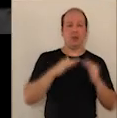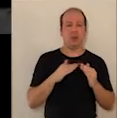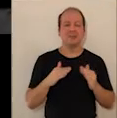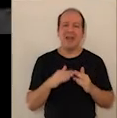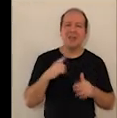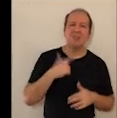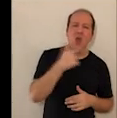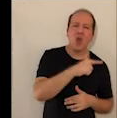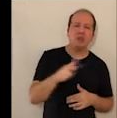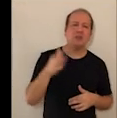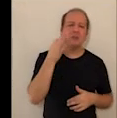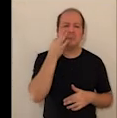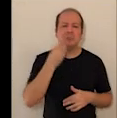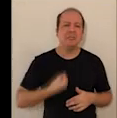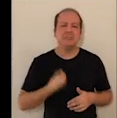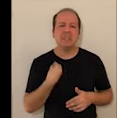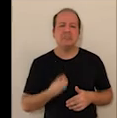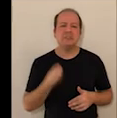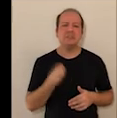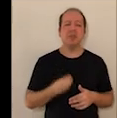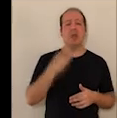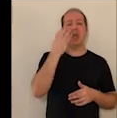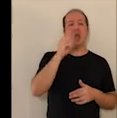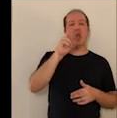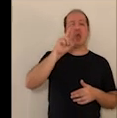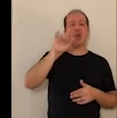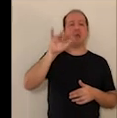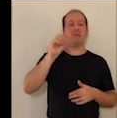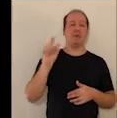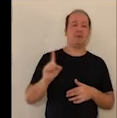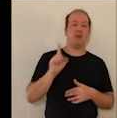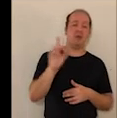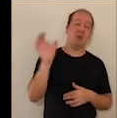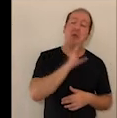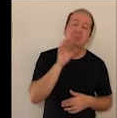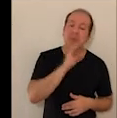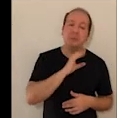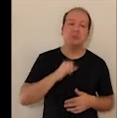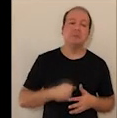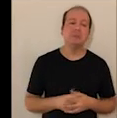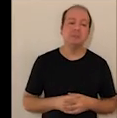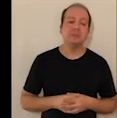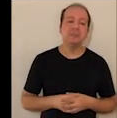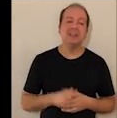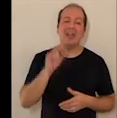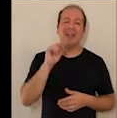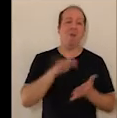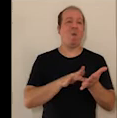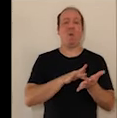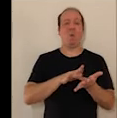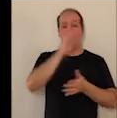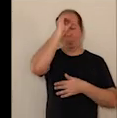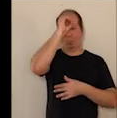alguém presente? Corvino acaba de entrar, Mosca vai rápido até ele. Finja que não sabe de